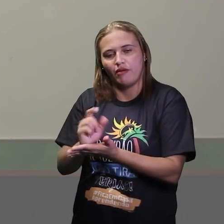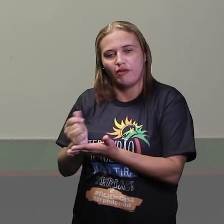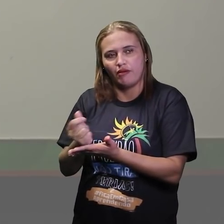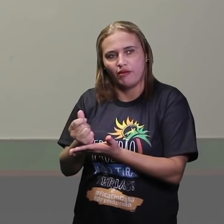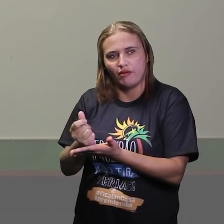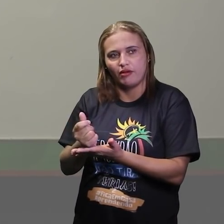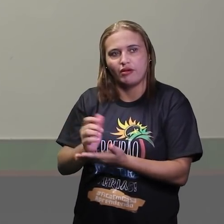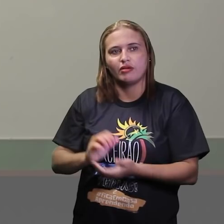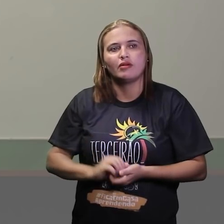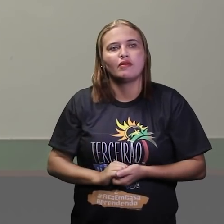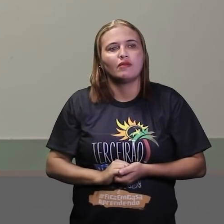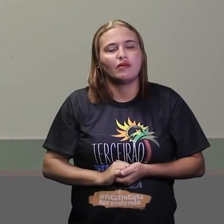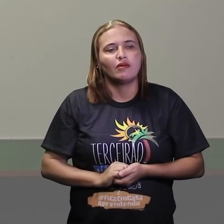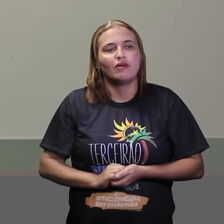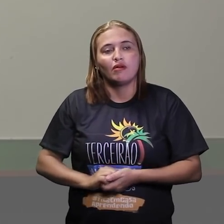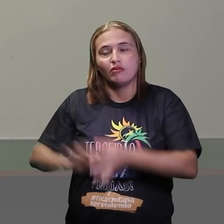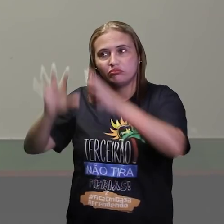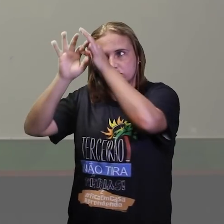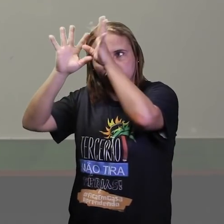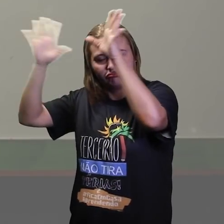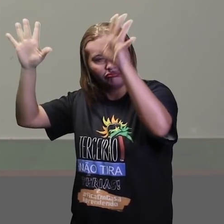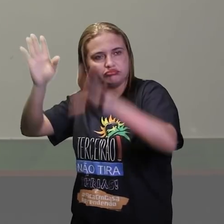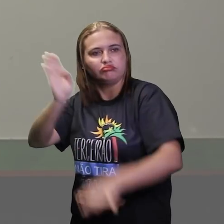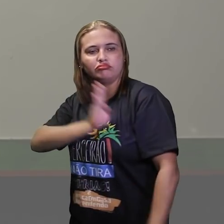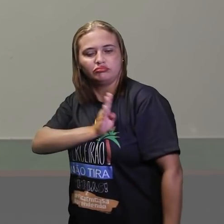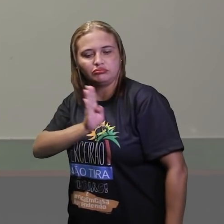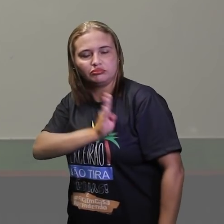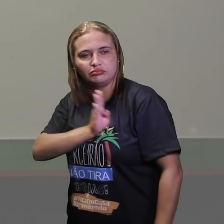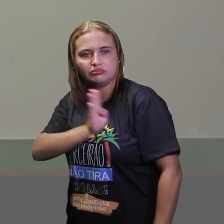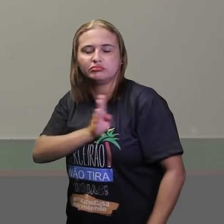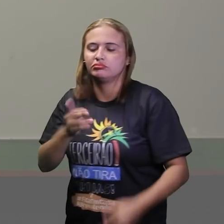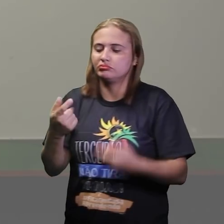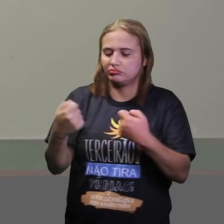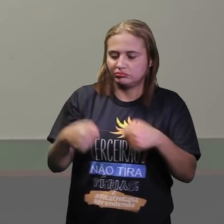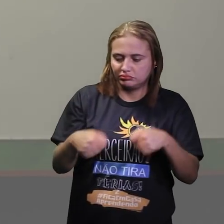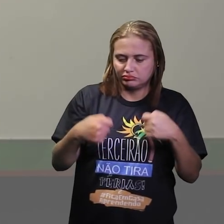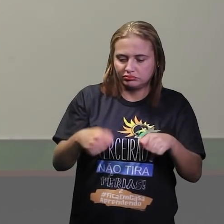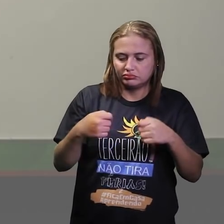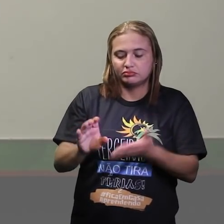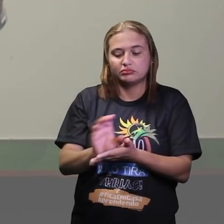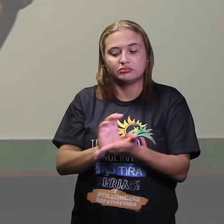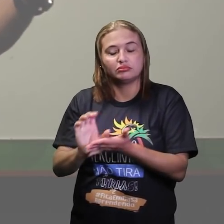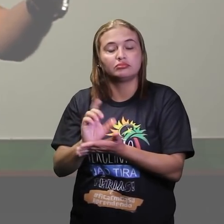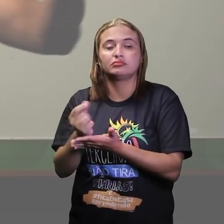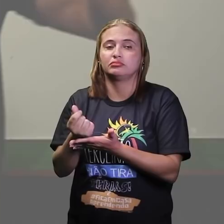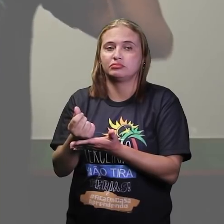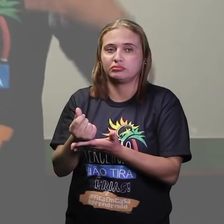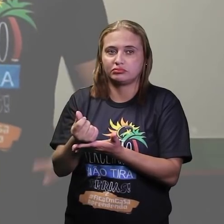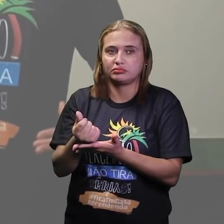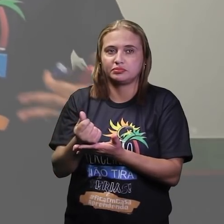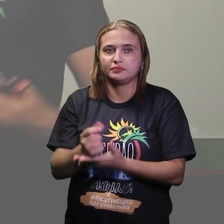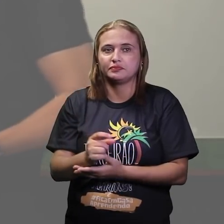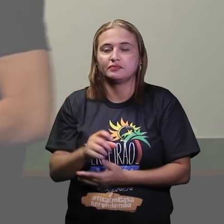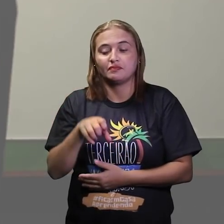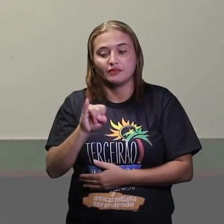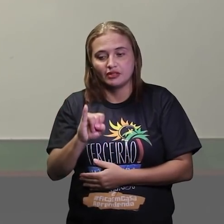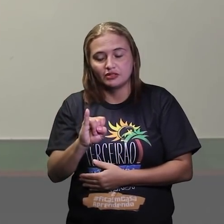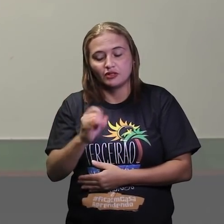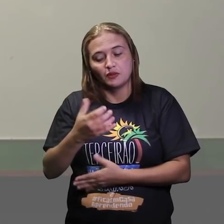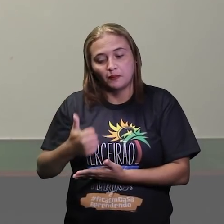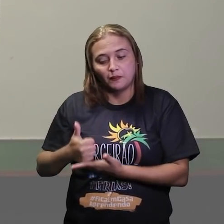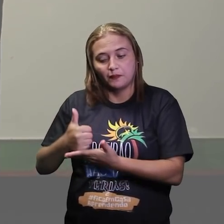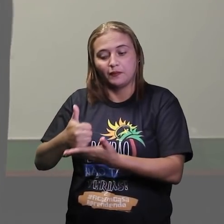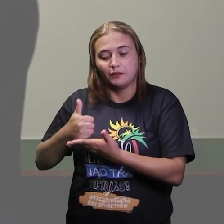O liberalismo é burguês, então ele é necessariamente capitalista, correto? Se nós apoiarmos isso